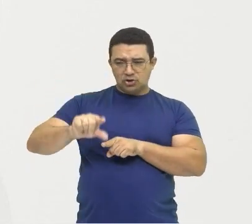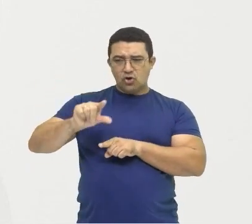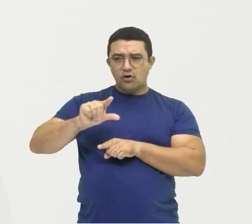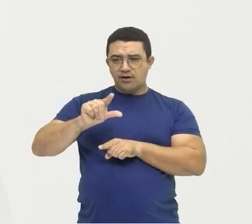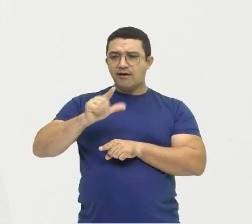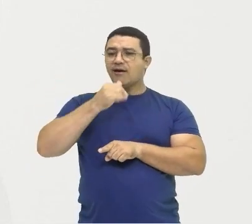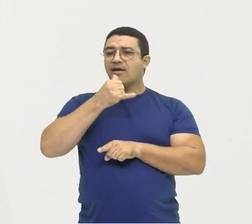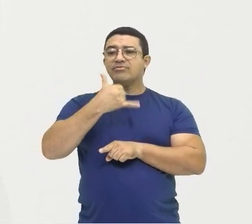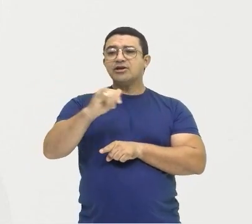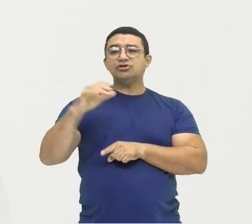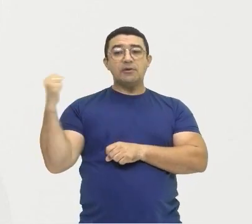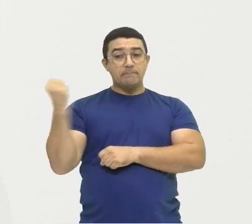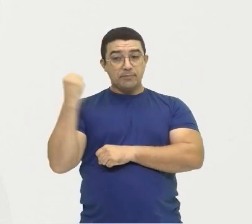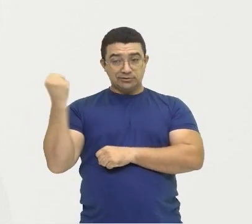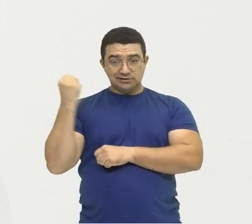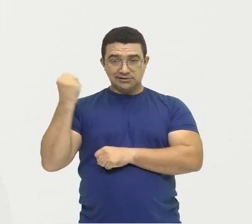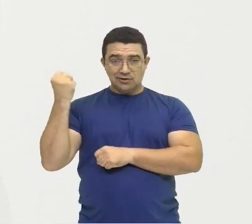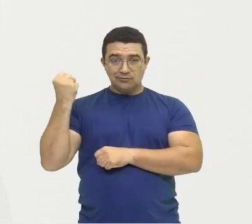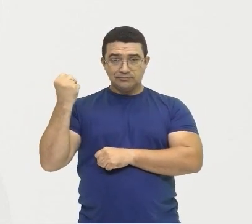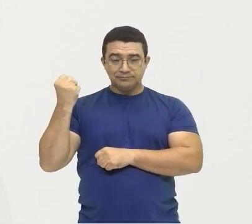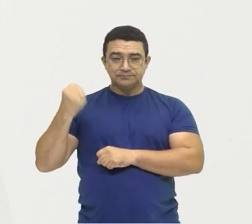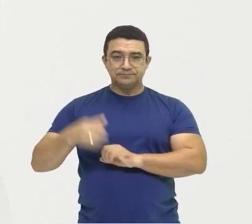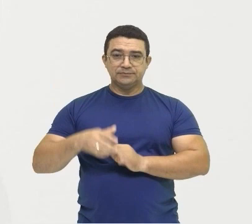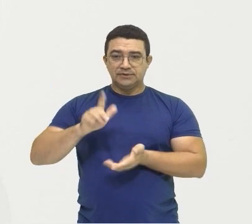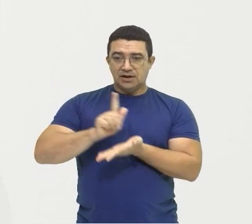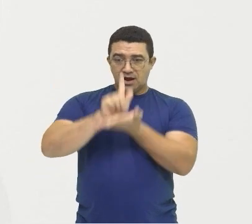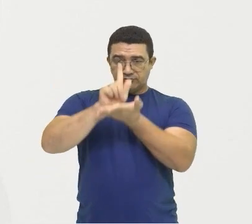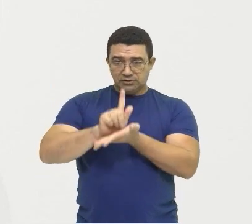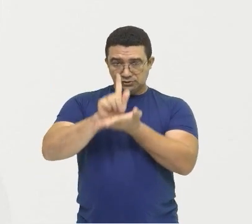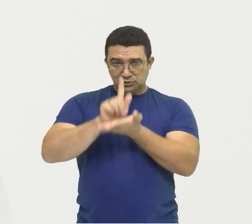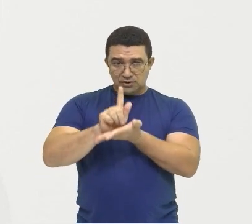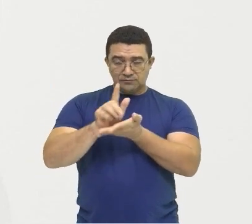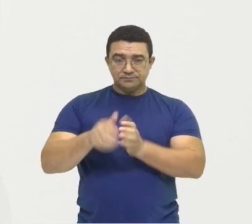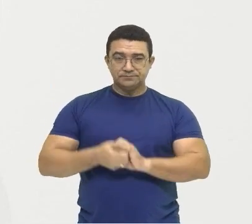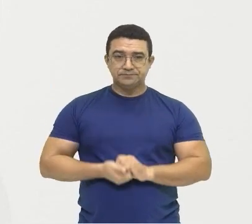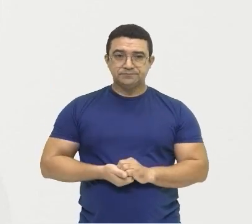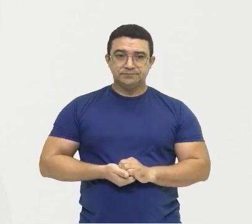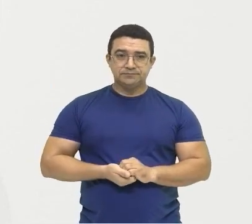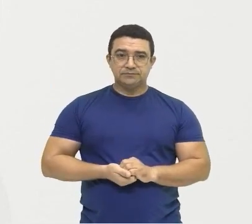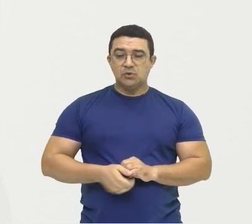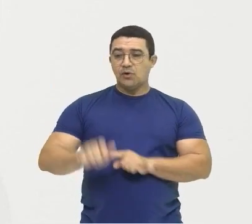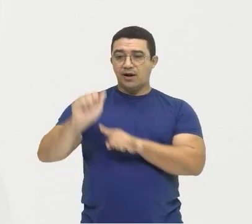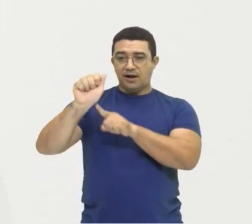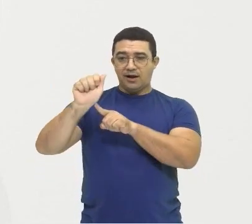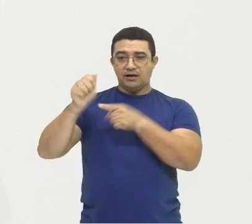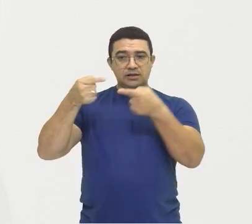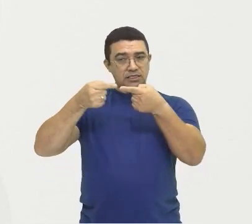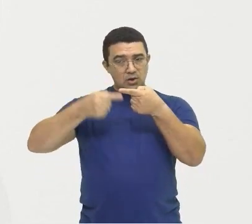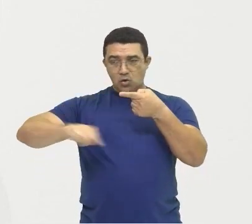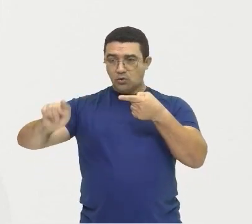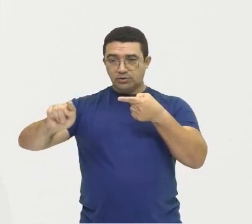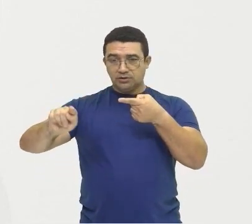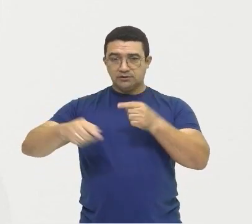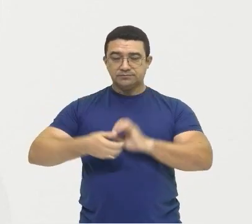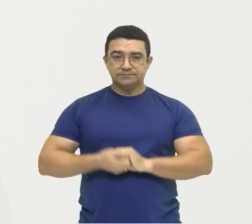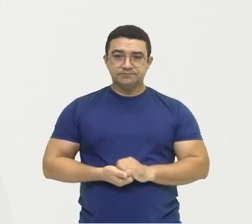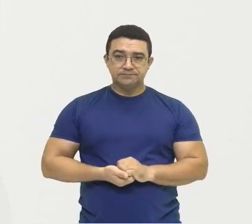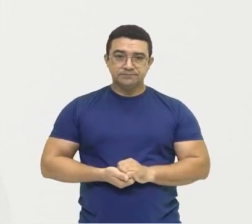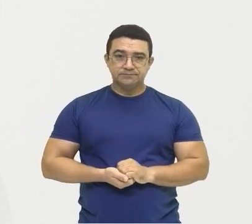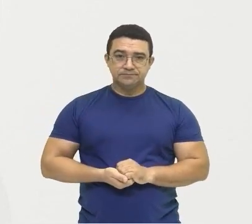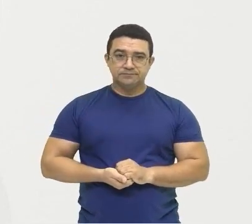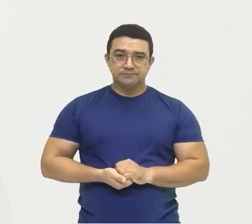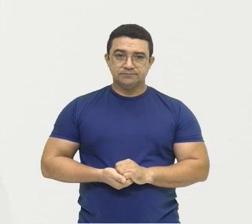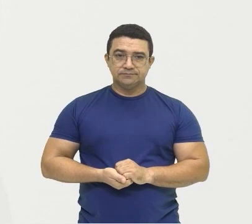errado. No periélio é menor a energia potencial. Tá certo? Então, invalidou aqui a letra A. A letra A não pode